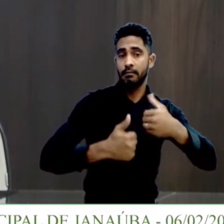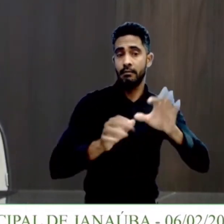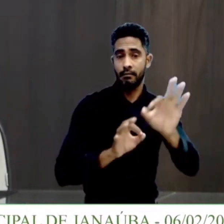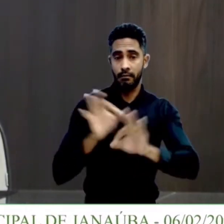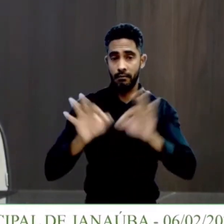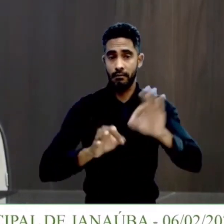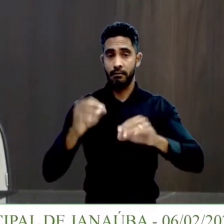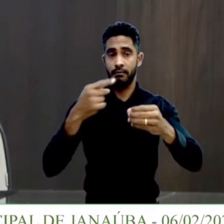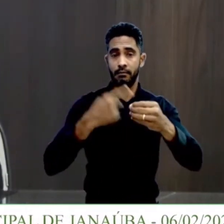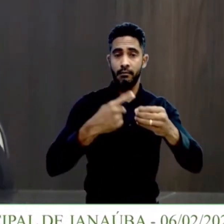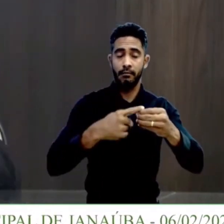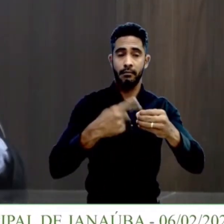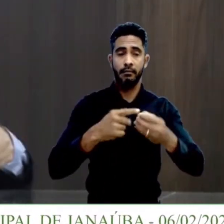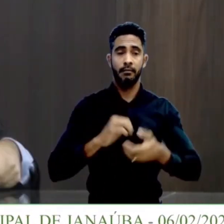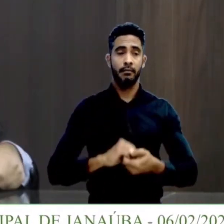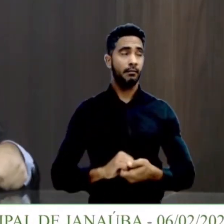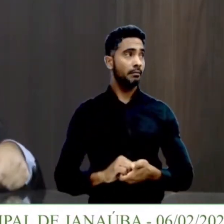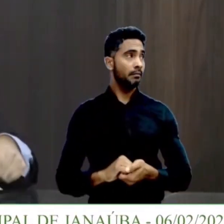pelo município.